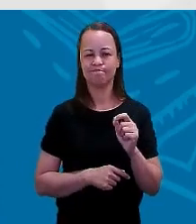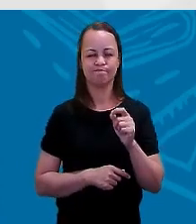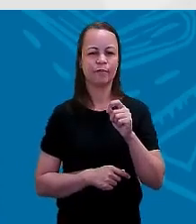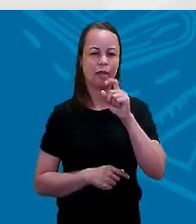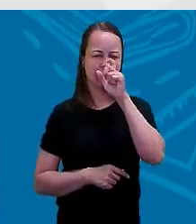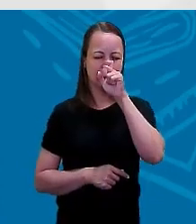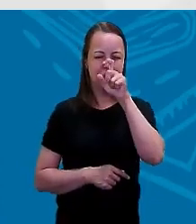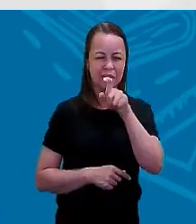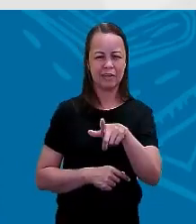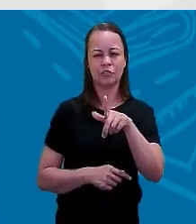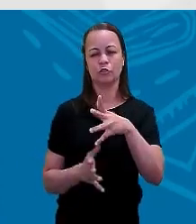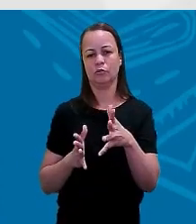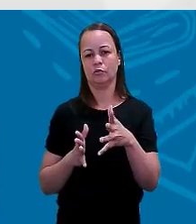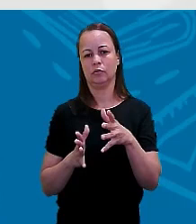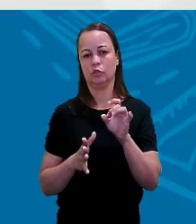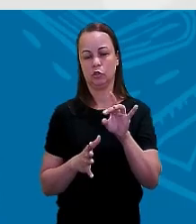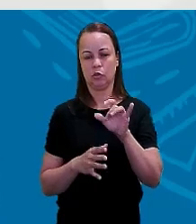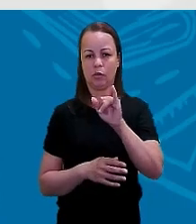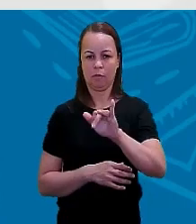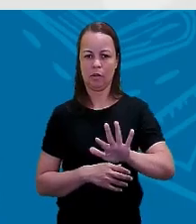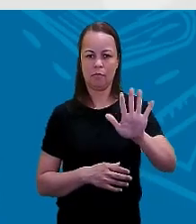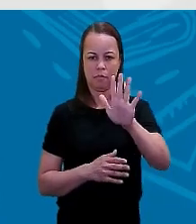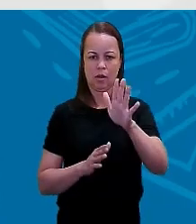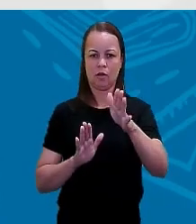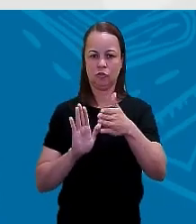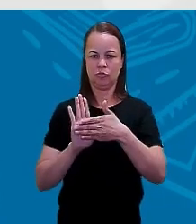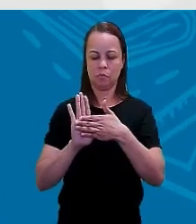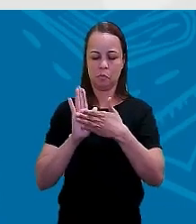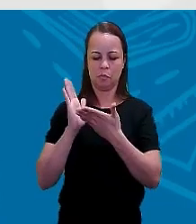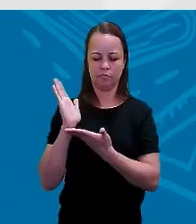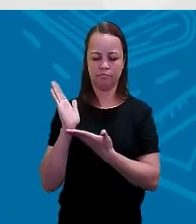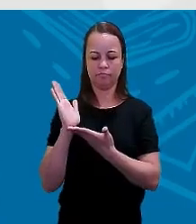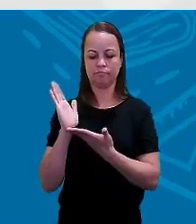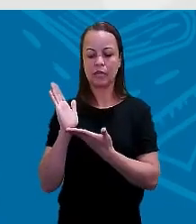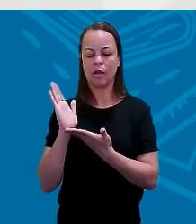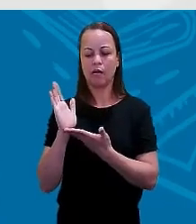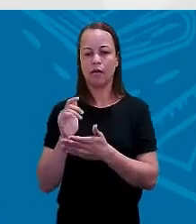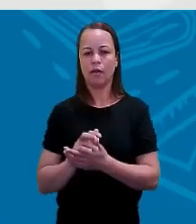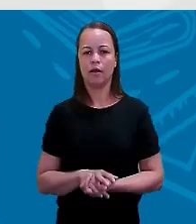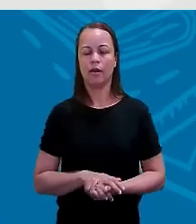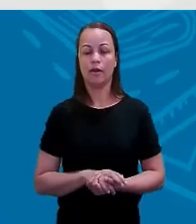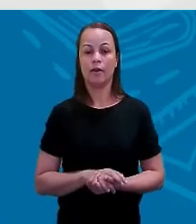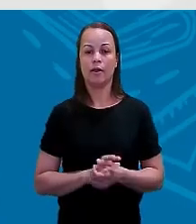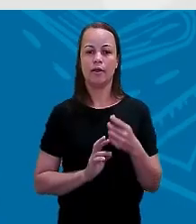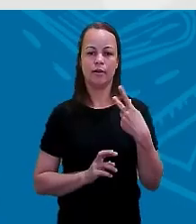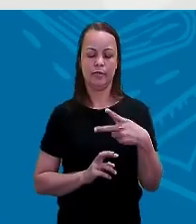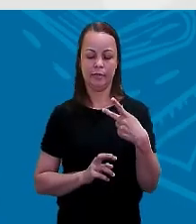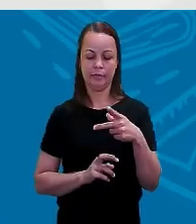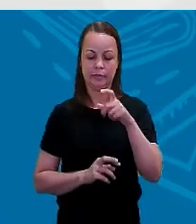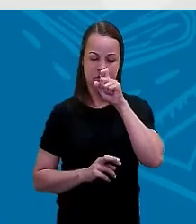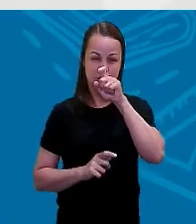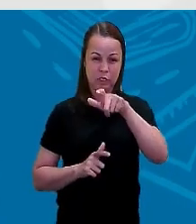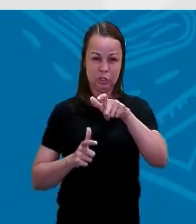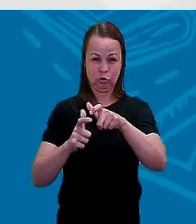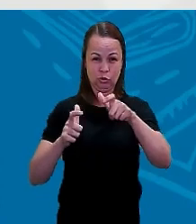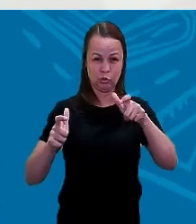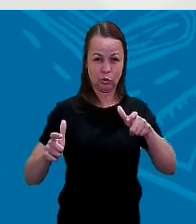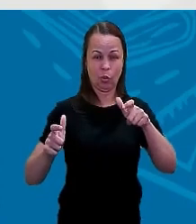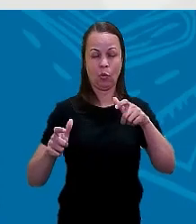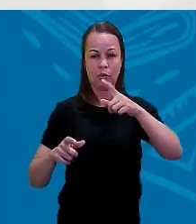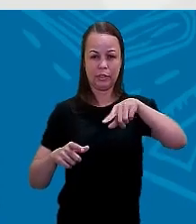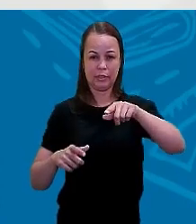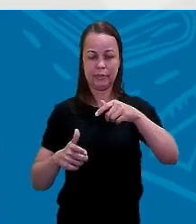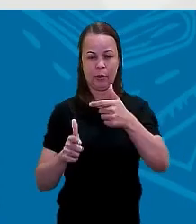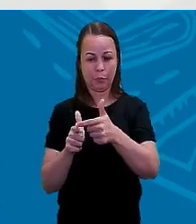certo? Só que, como a própria imagem mostra aí, esses lixões, eles agridem muito o nosso meio